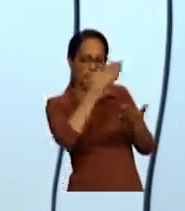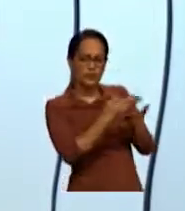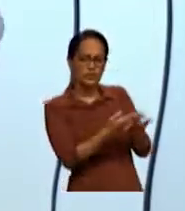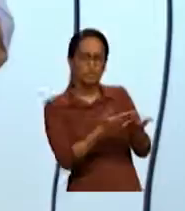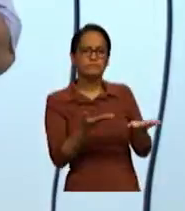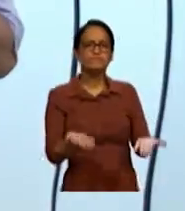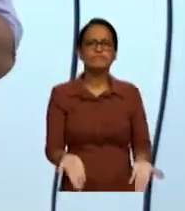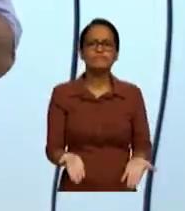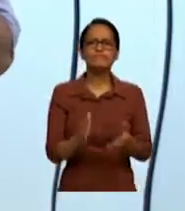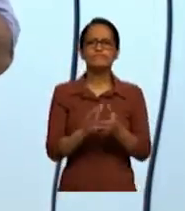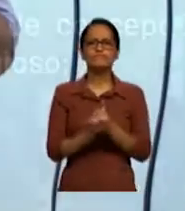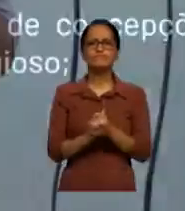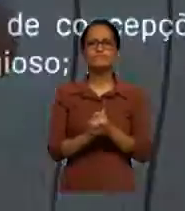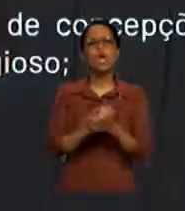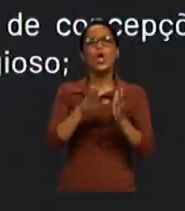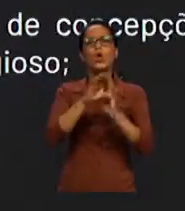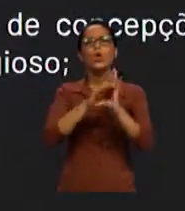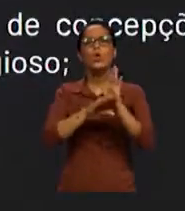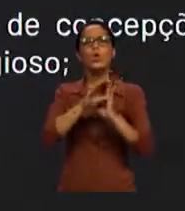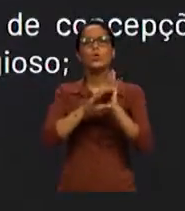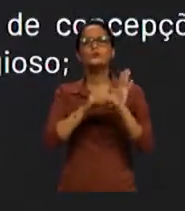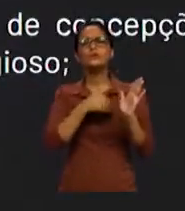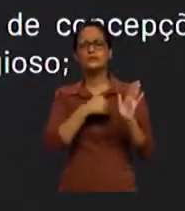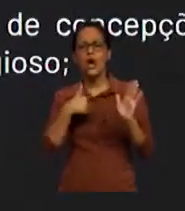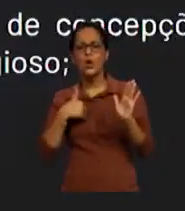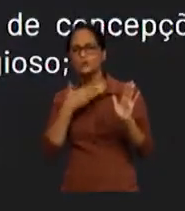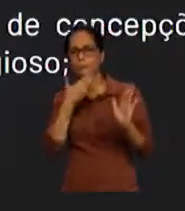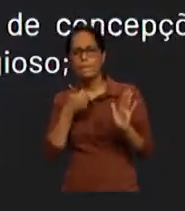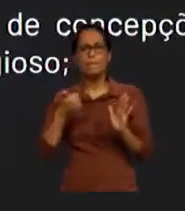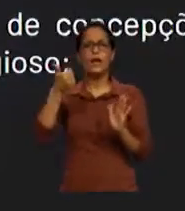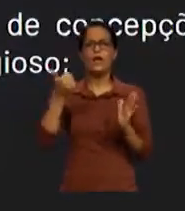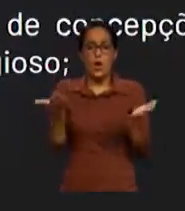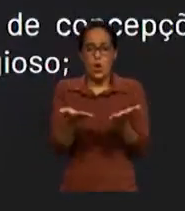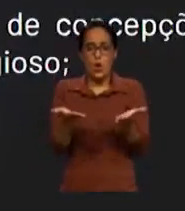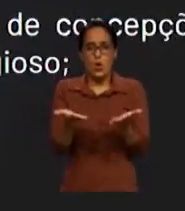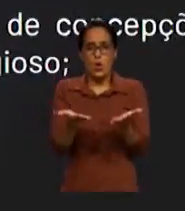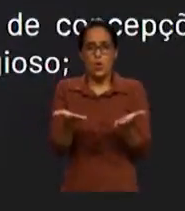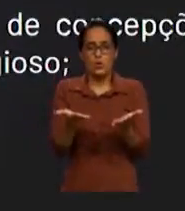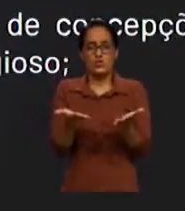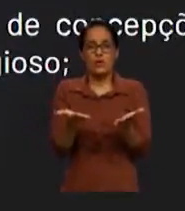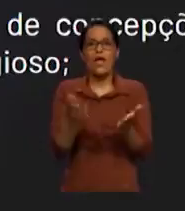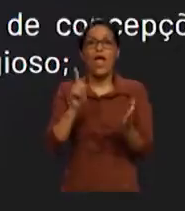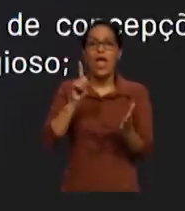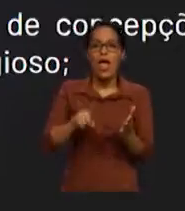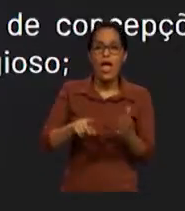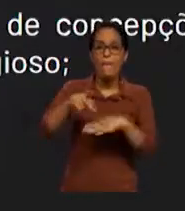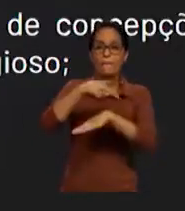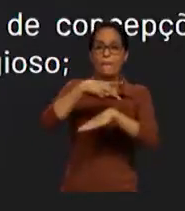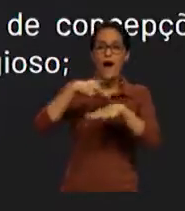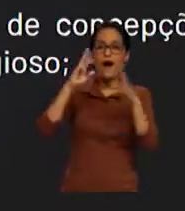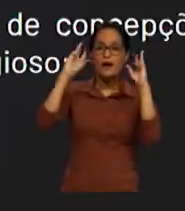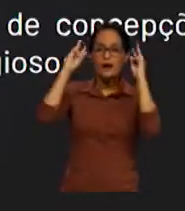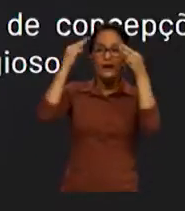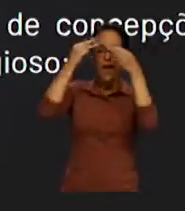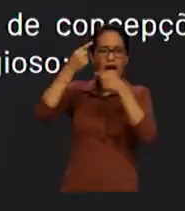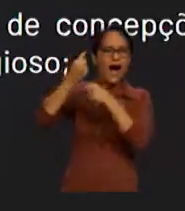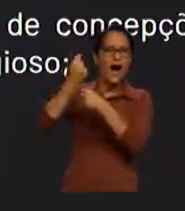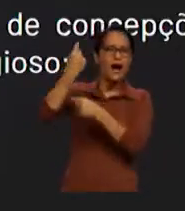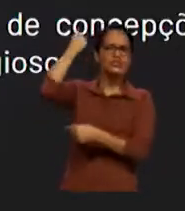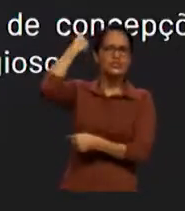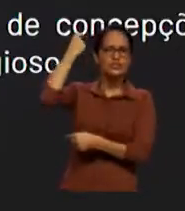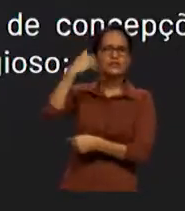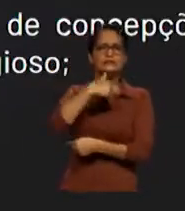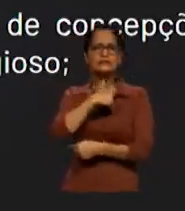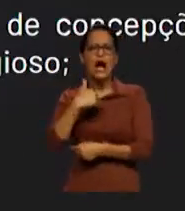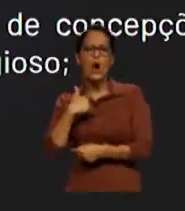de saúde que mais vai se adequar ao que a gente sabe hoje é o lá da Grécia Antiga, que vai tratar a saúde e